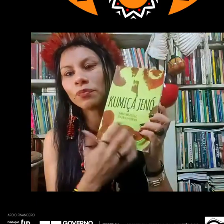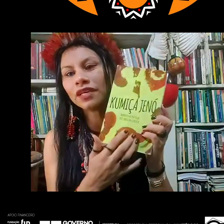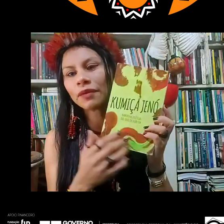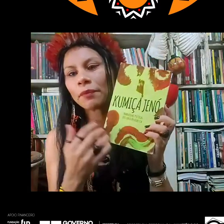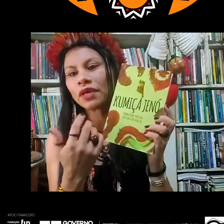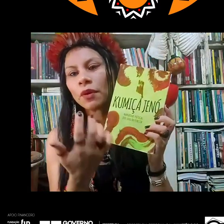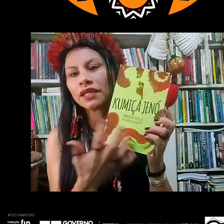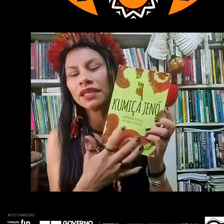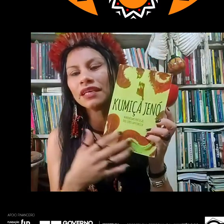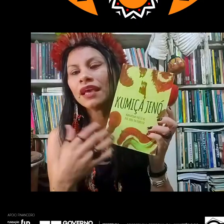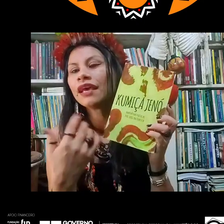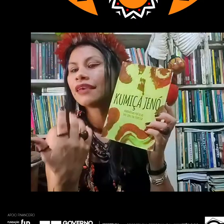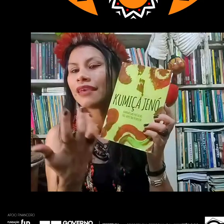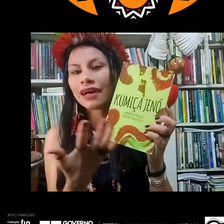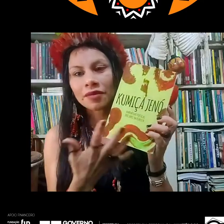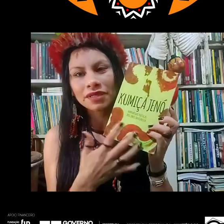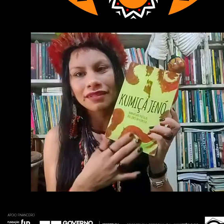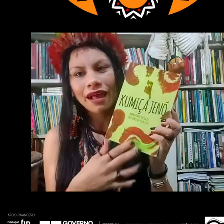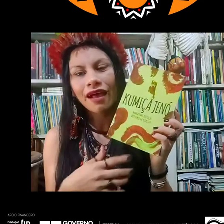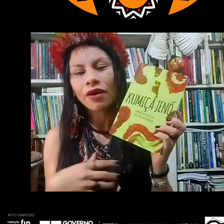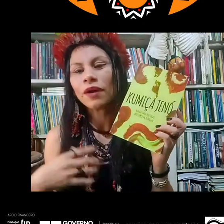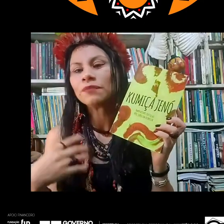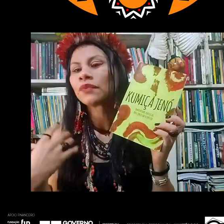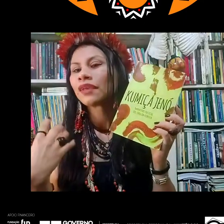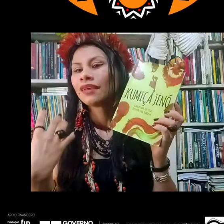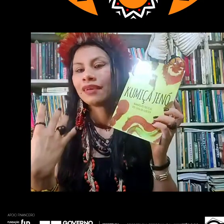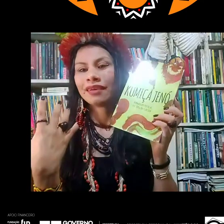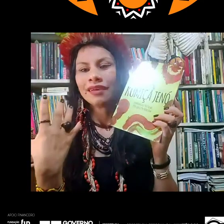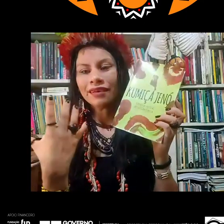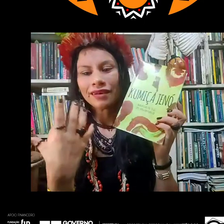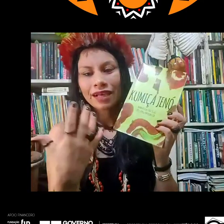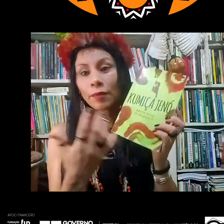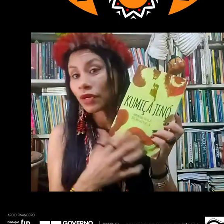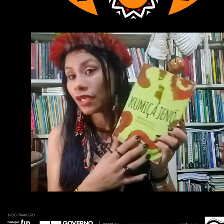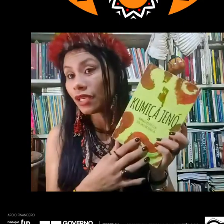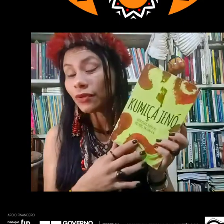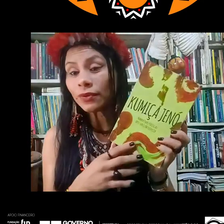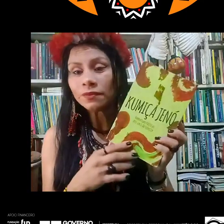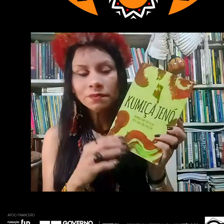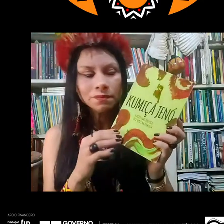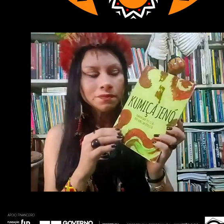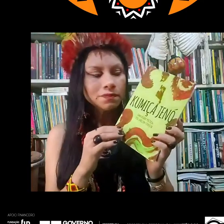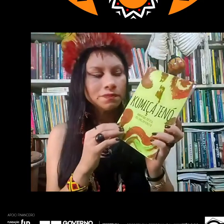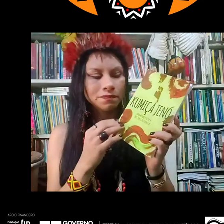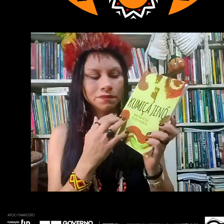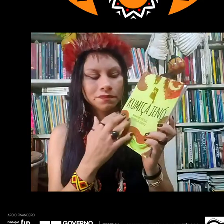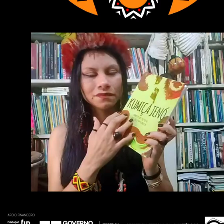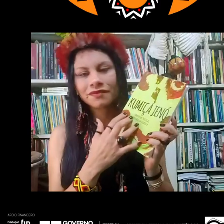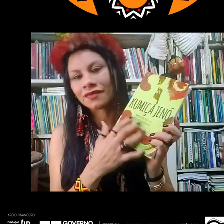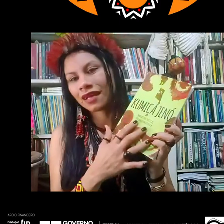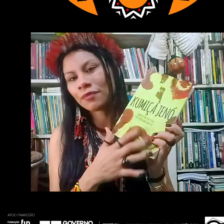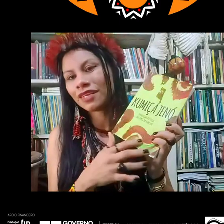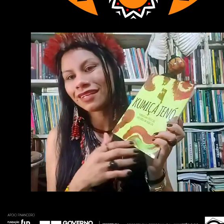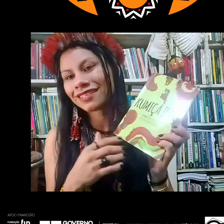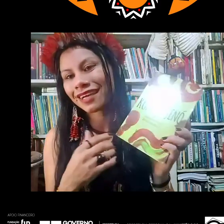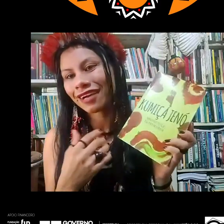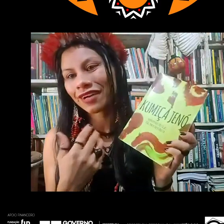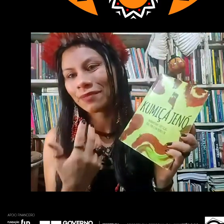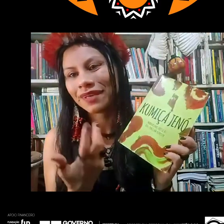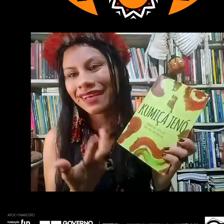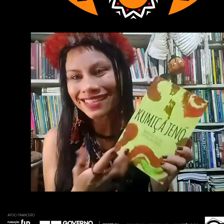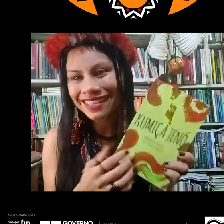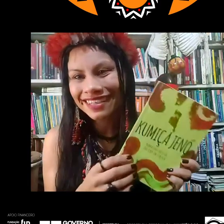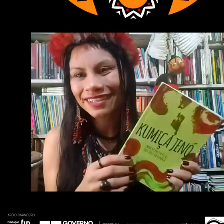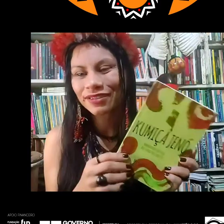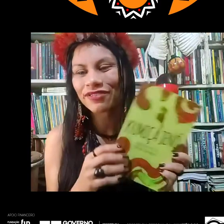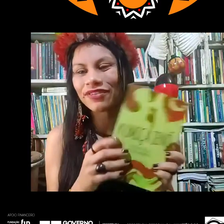Matinta, Curupira, Mapinguari, Iara Mãe d'Água, a Caboquinho, A Menina que Sacava